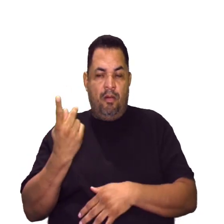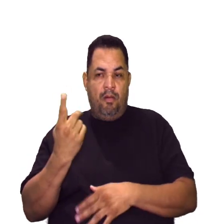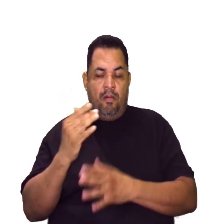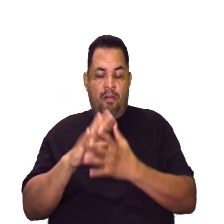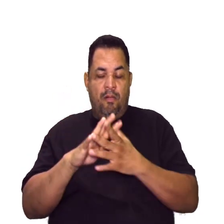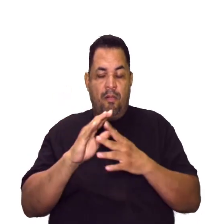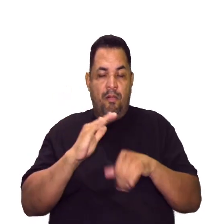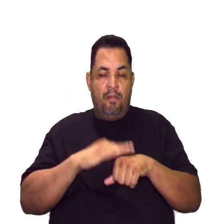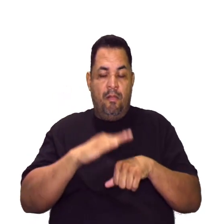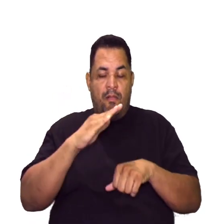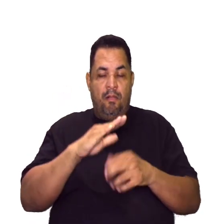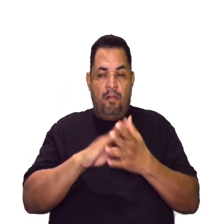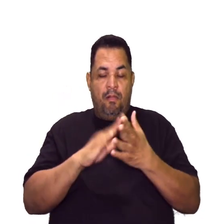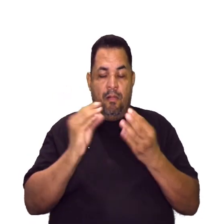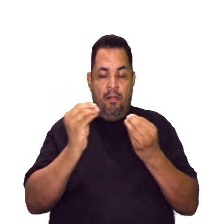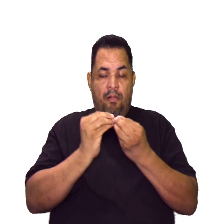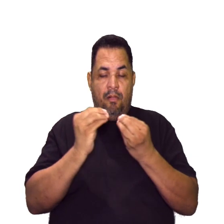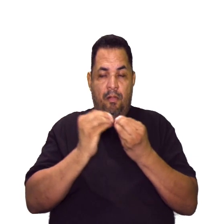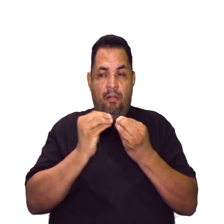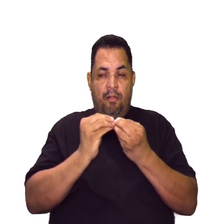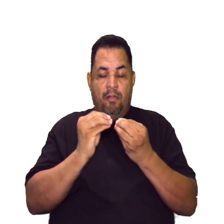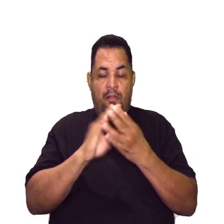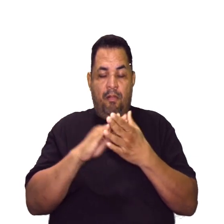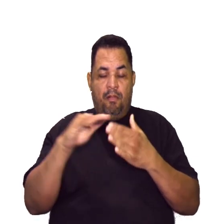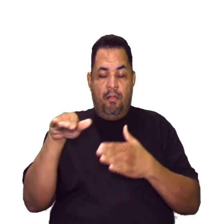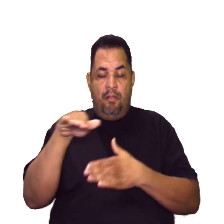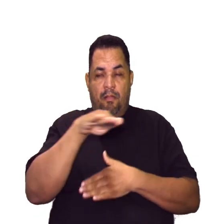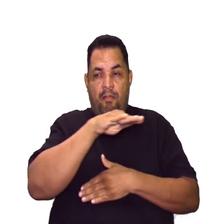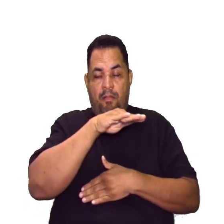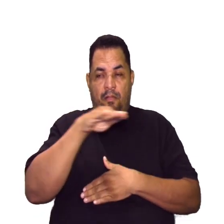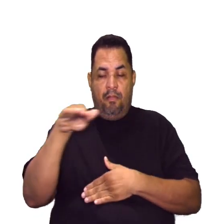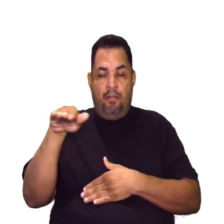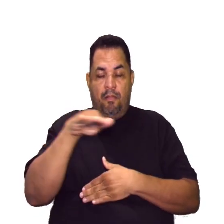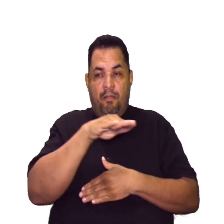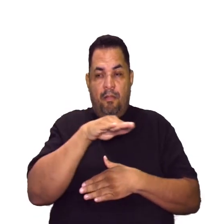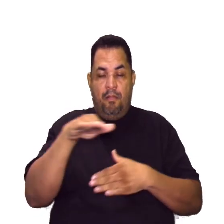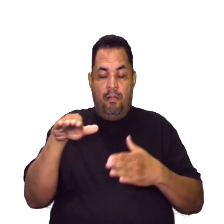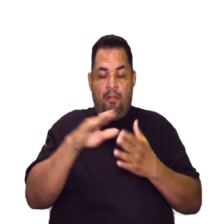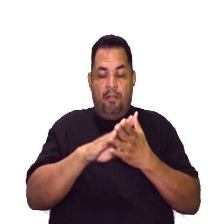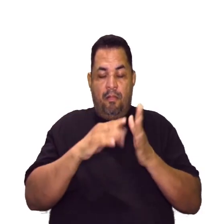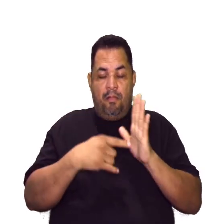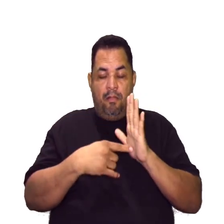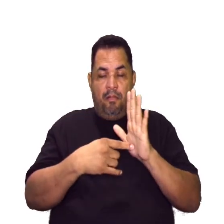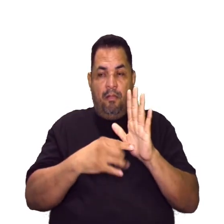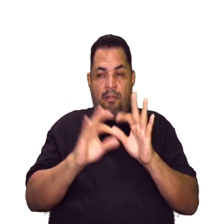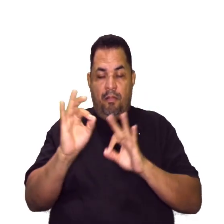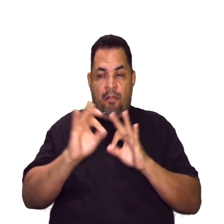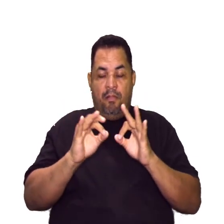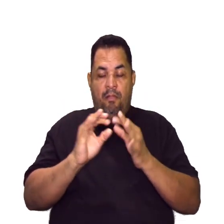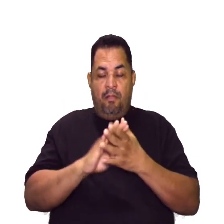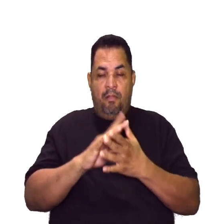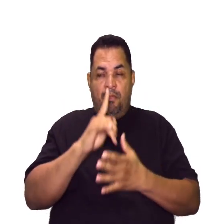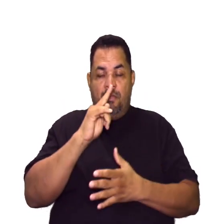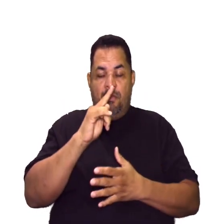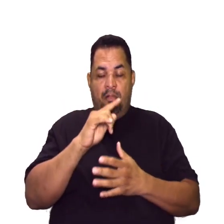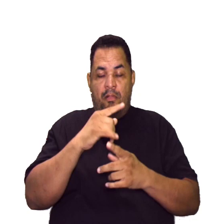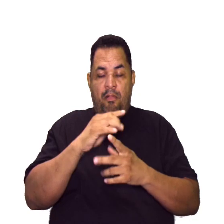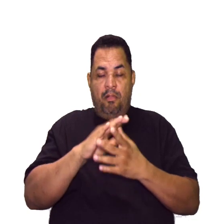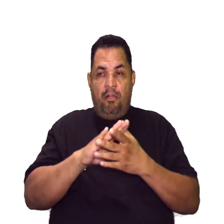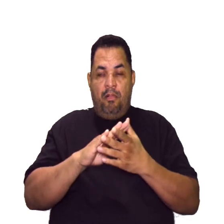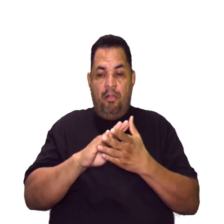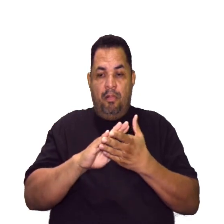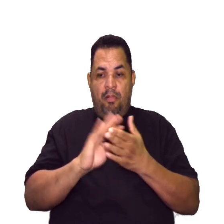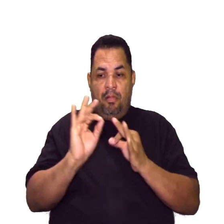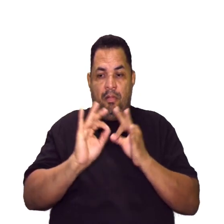mas a molécula ela está linearmente mostrada. A água, você sabe por que